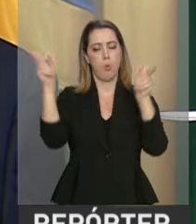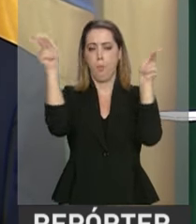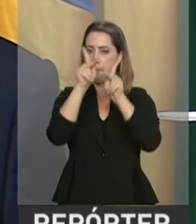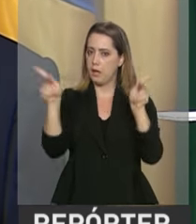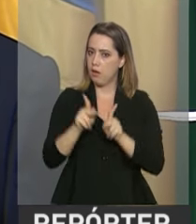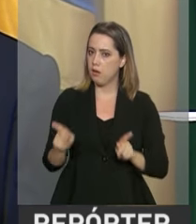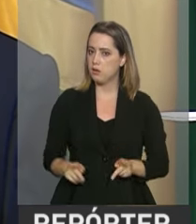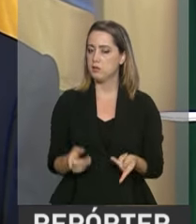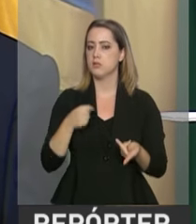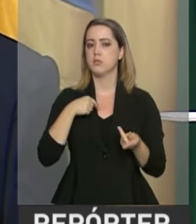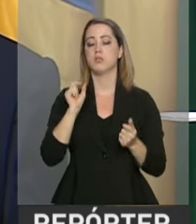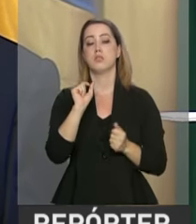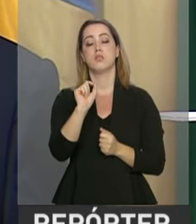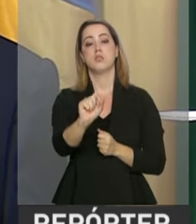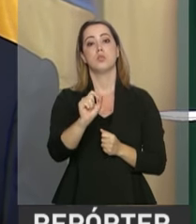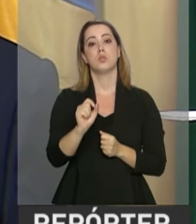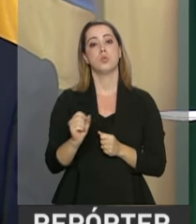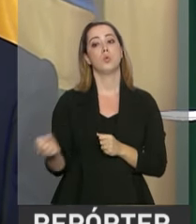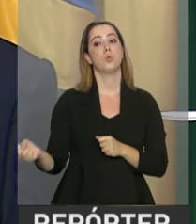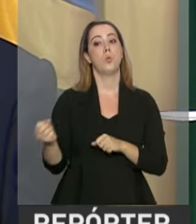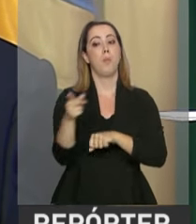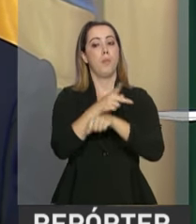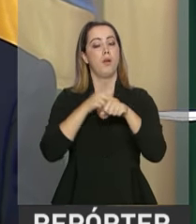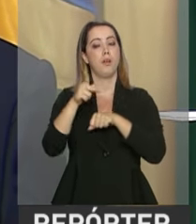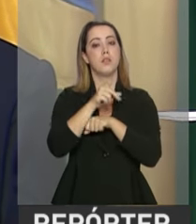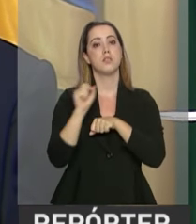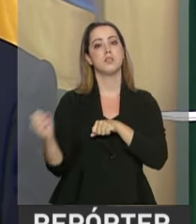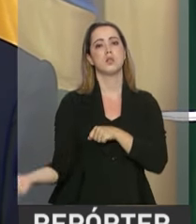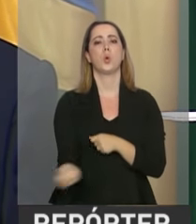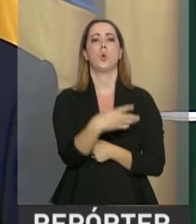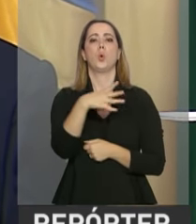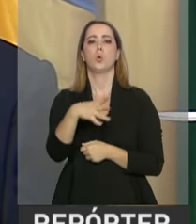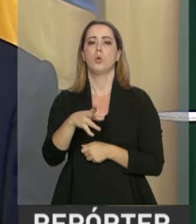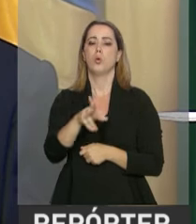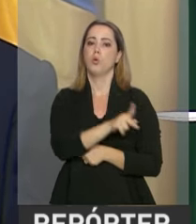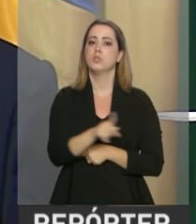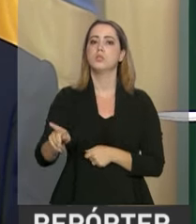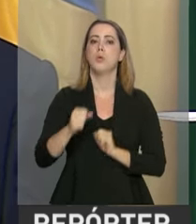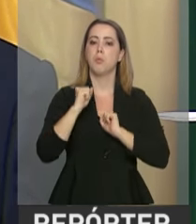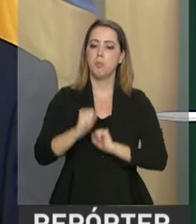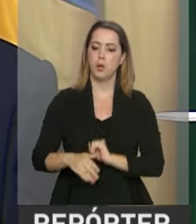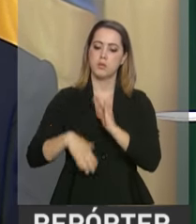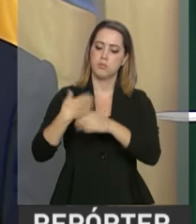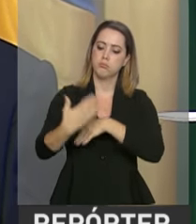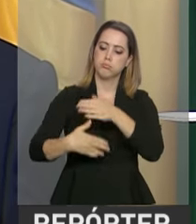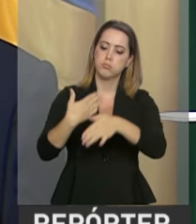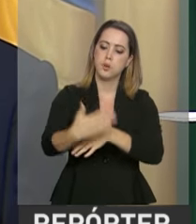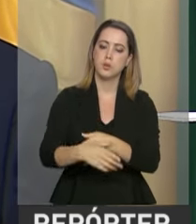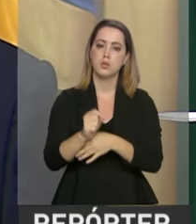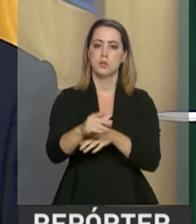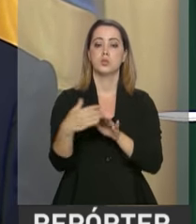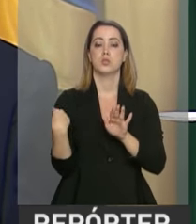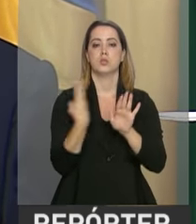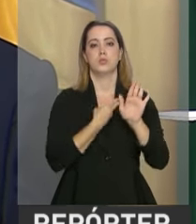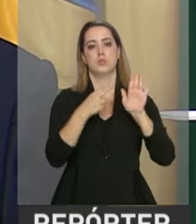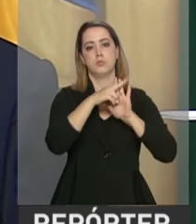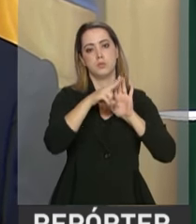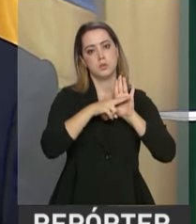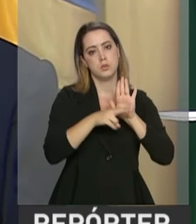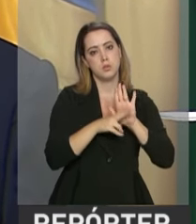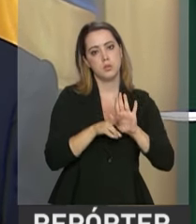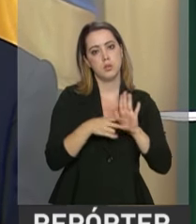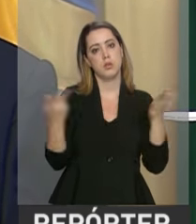pacificado, um país em que o novo dirigente possa dar sequência às medidas que nós viremos a